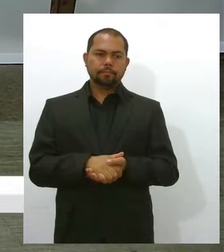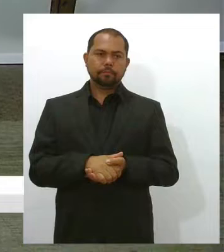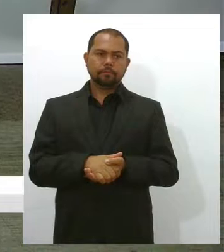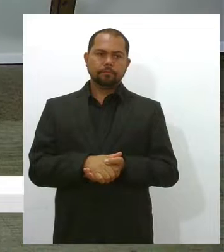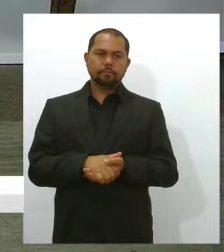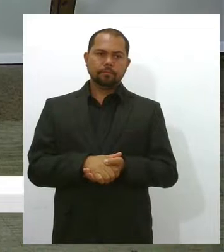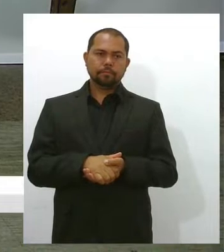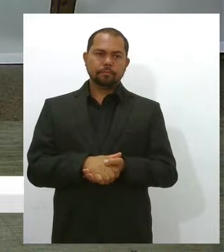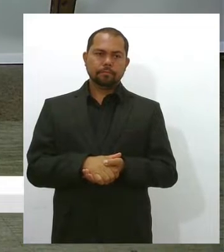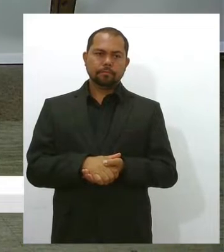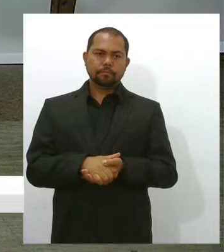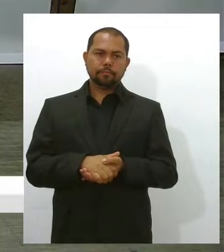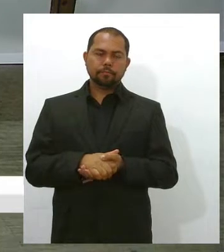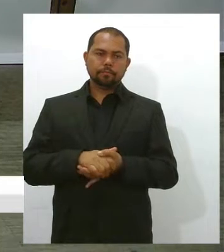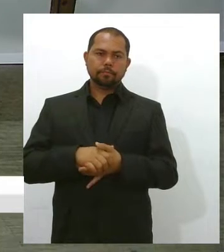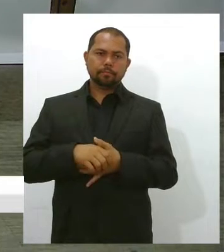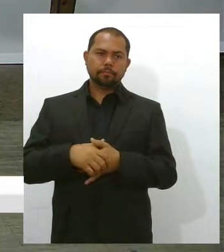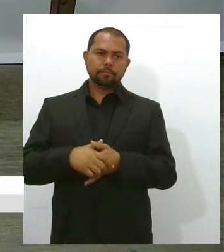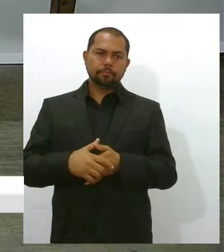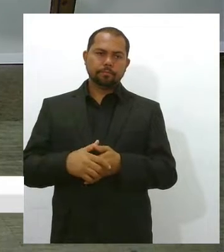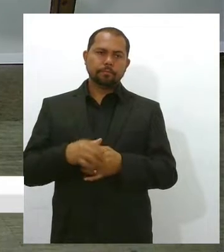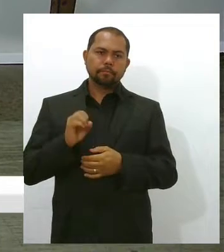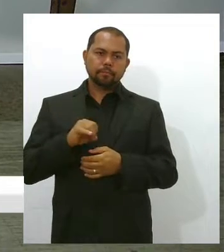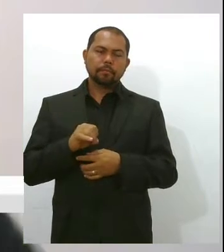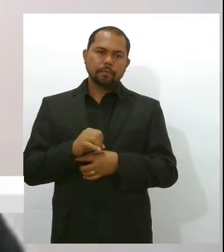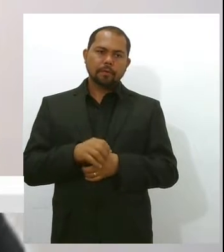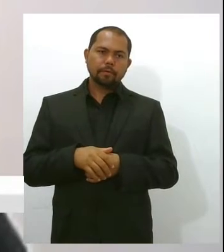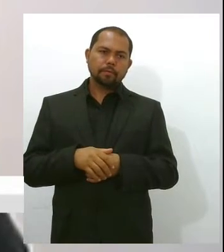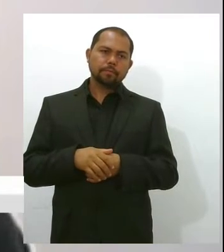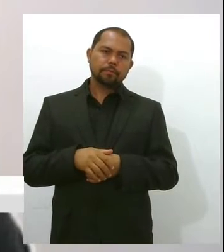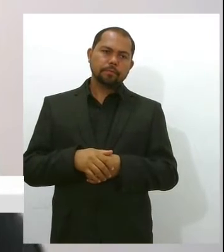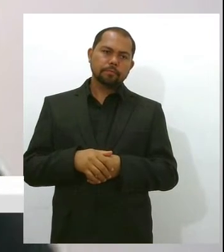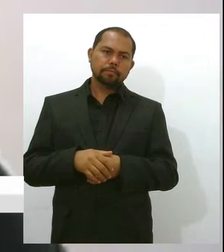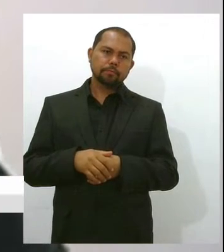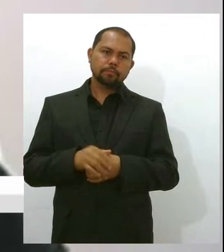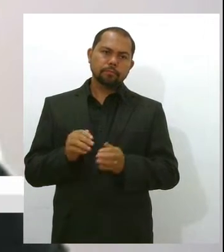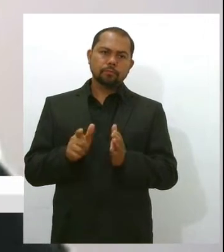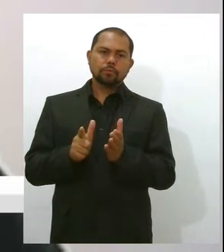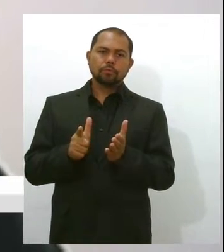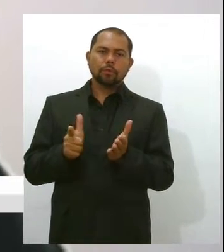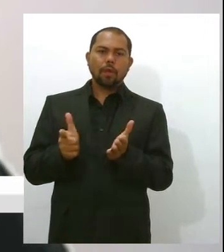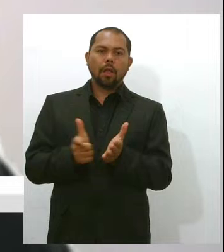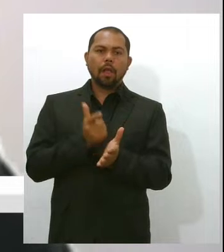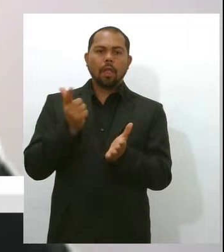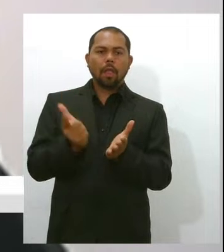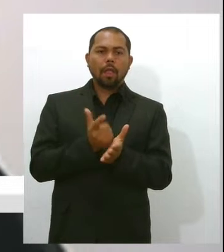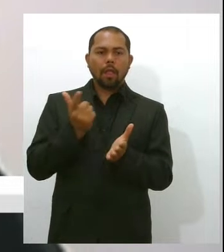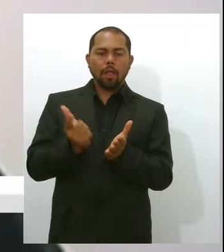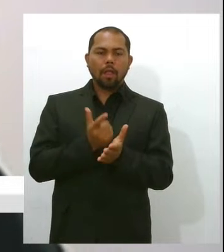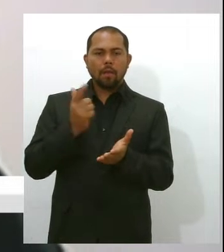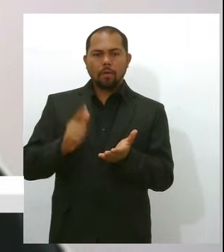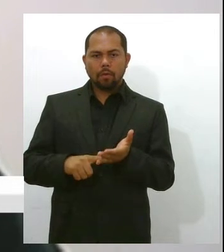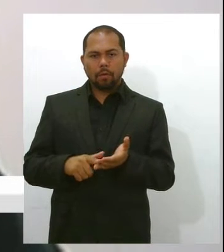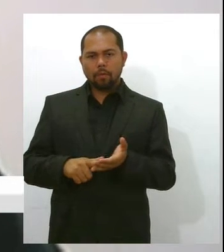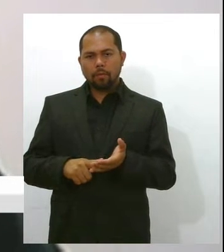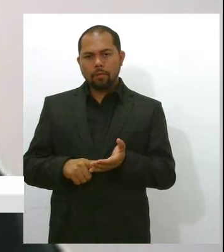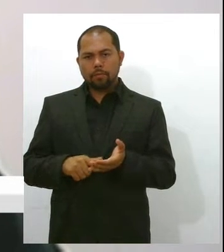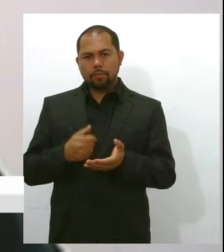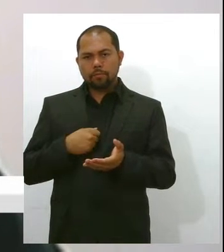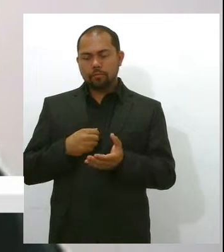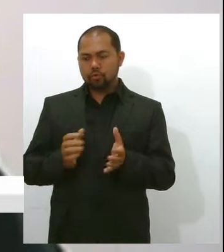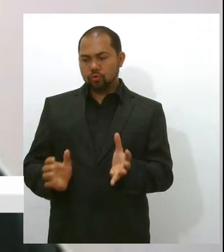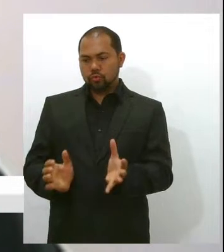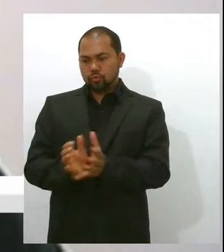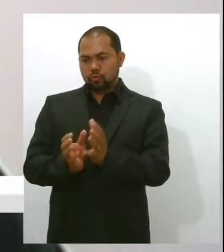assim, ó, o livro surgiu de um grupo que a gente mantém numa rede